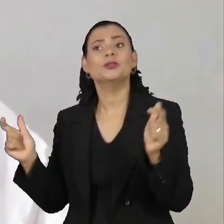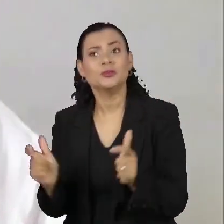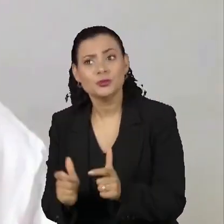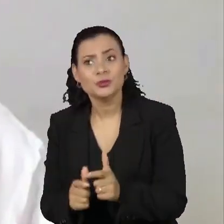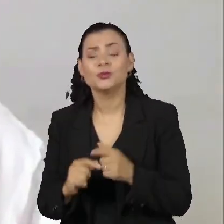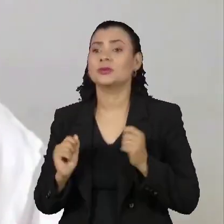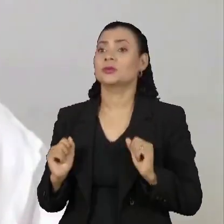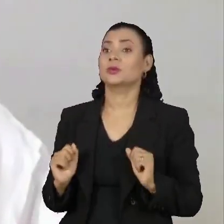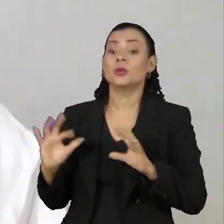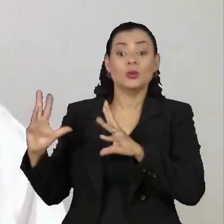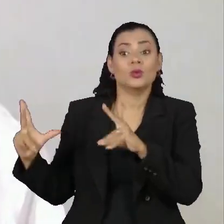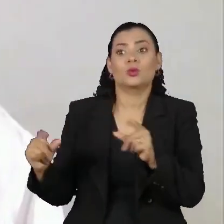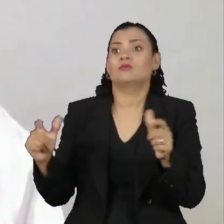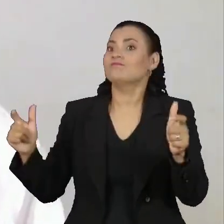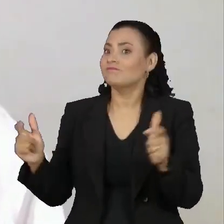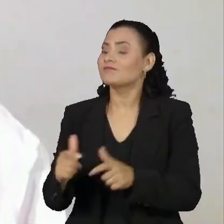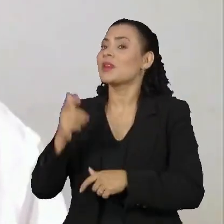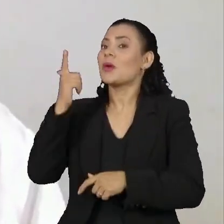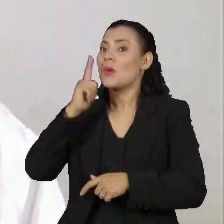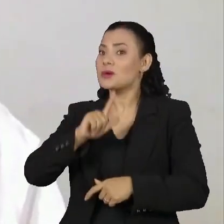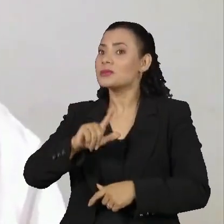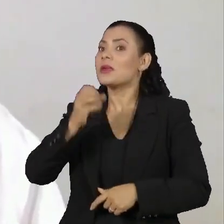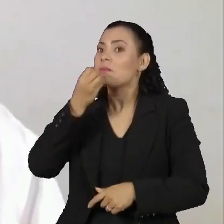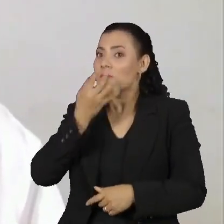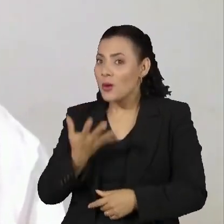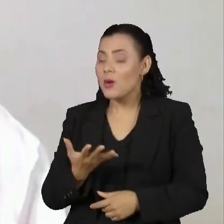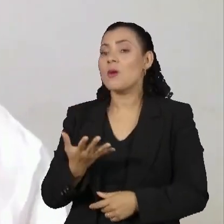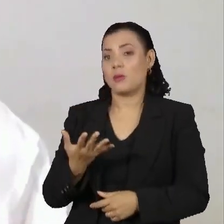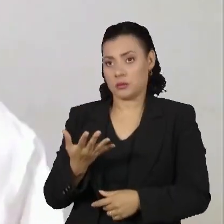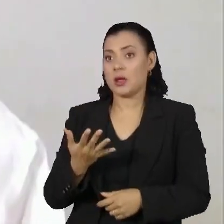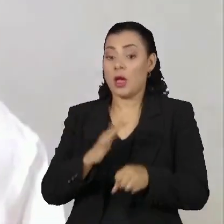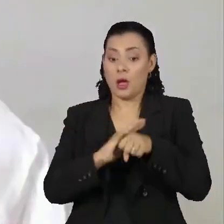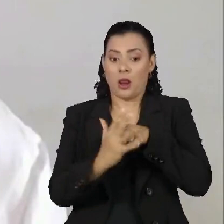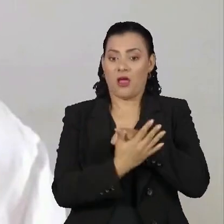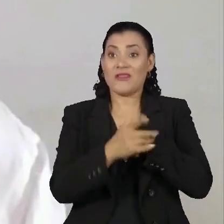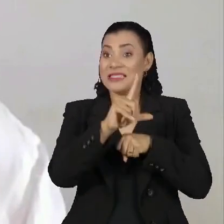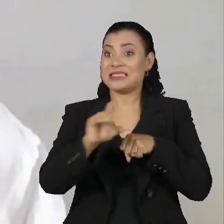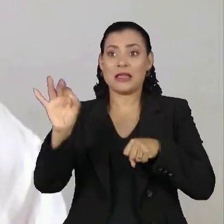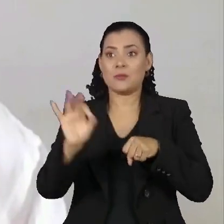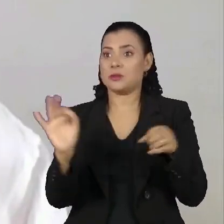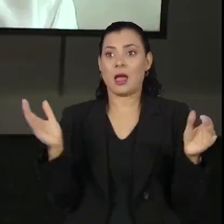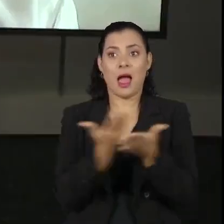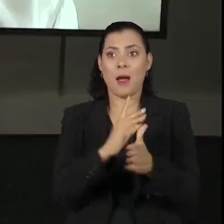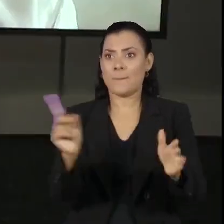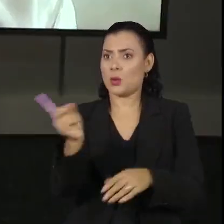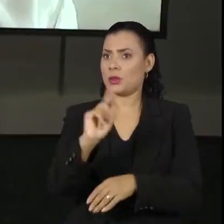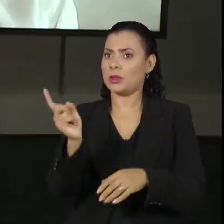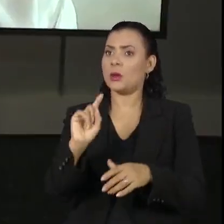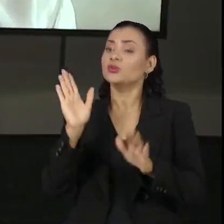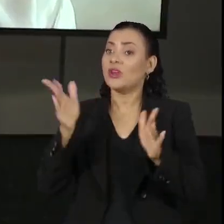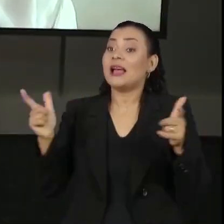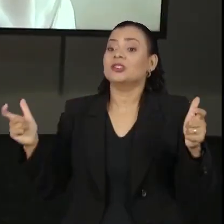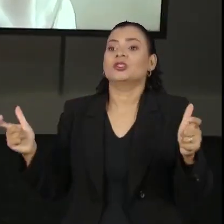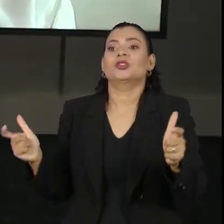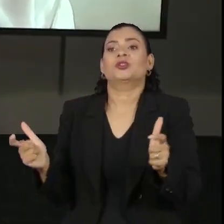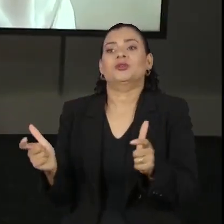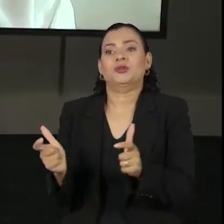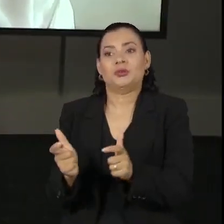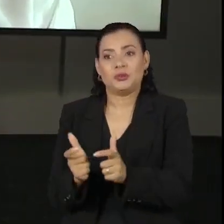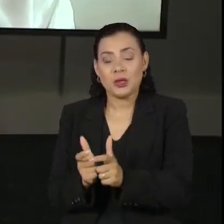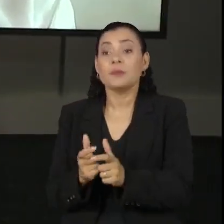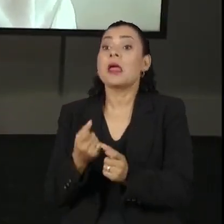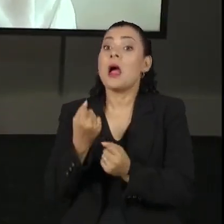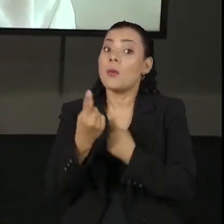número de óbitos caiu bastante. Isso é muito importante, mas o número de casos totais, o número de pessoas que têm